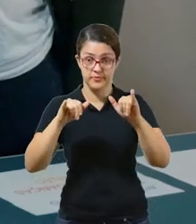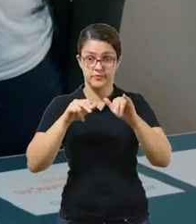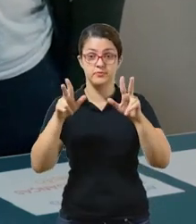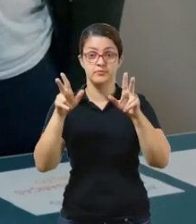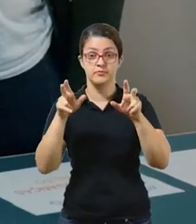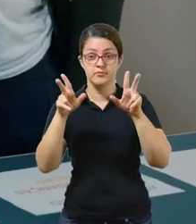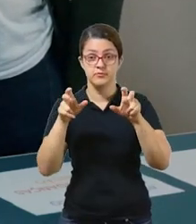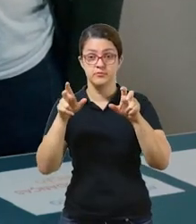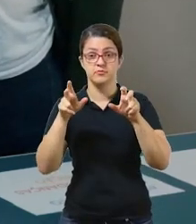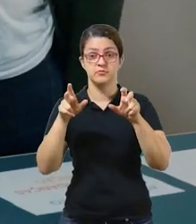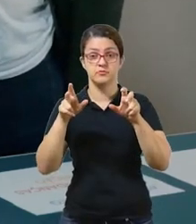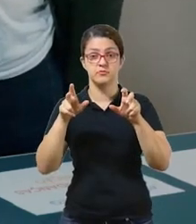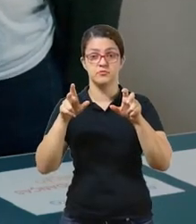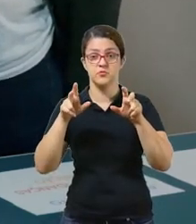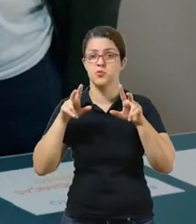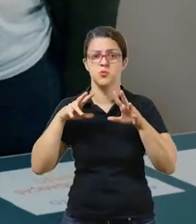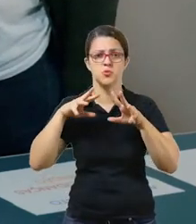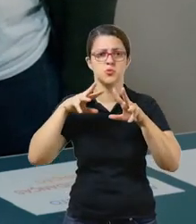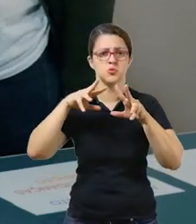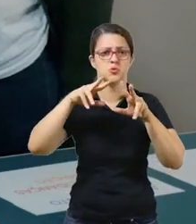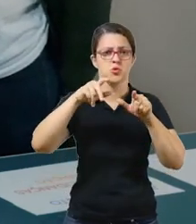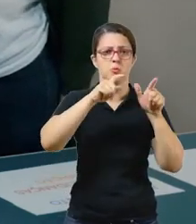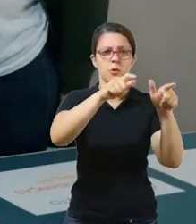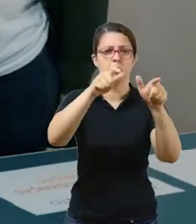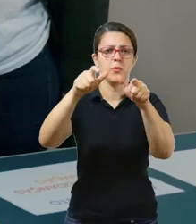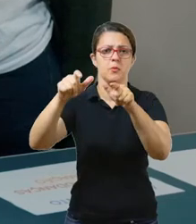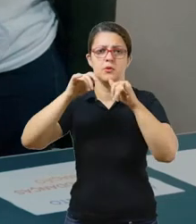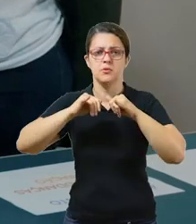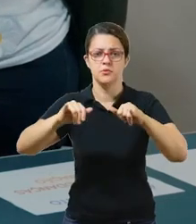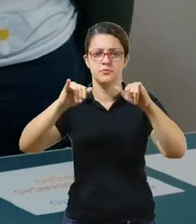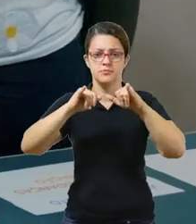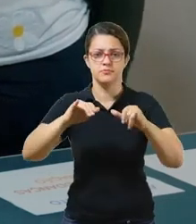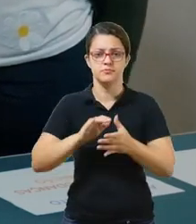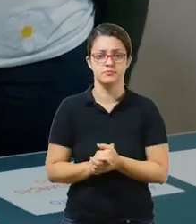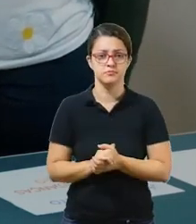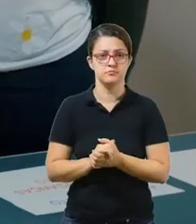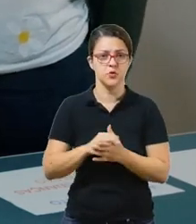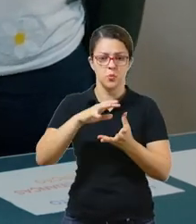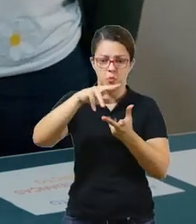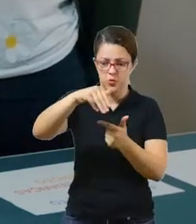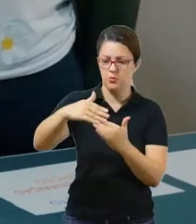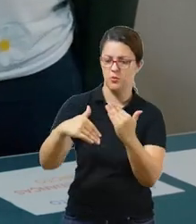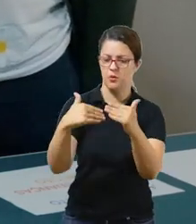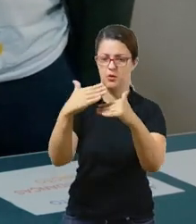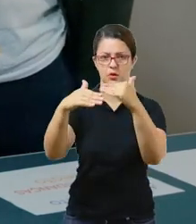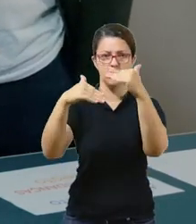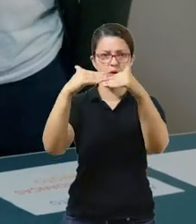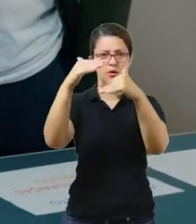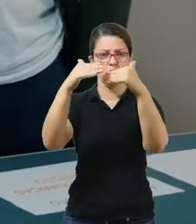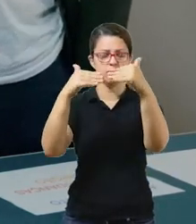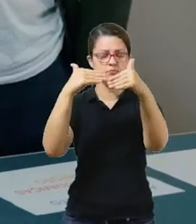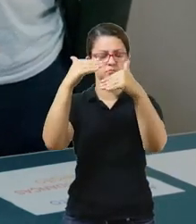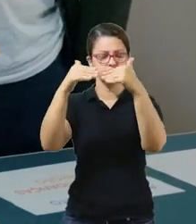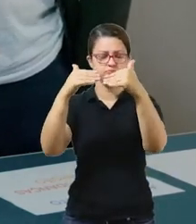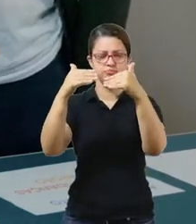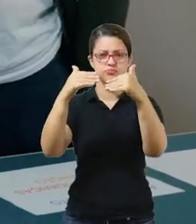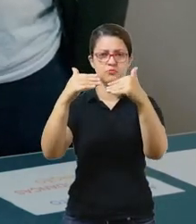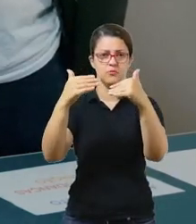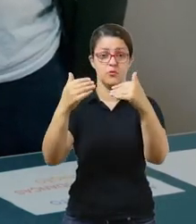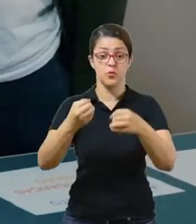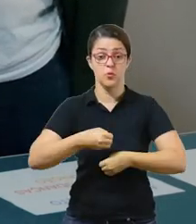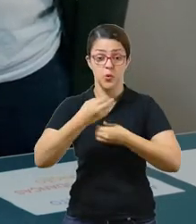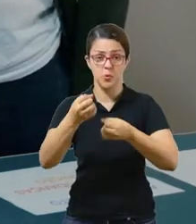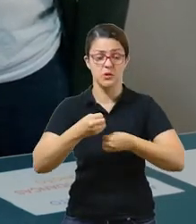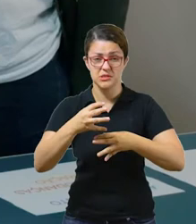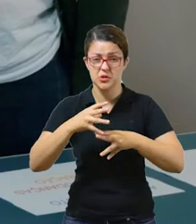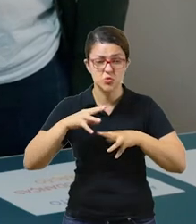Notícia de Toda Parte, certo? Com o progresso do mundo, podemos receber notícias de todos